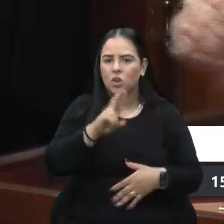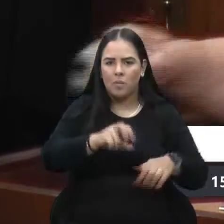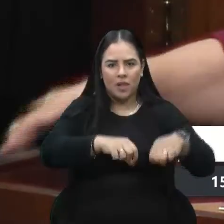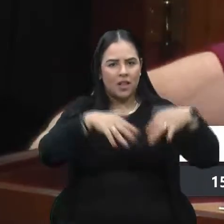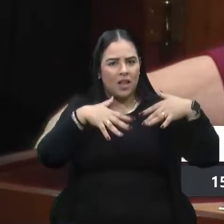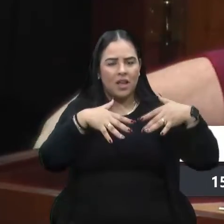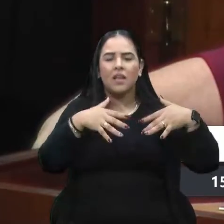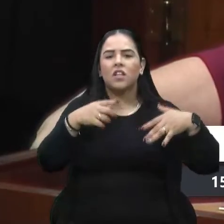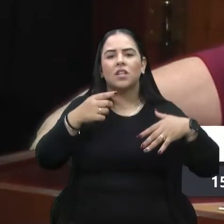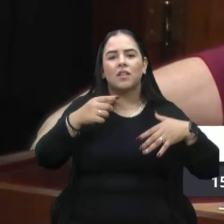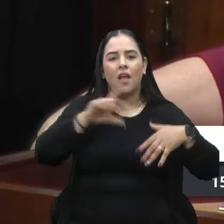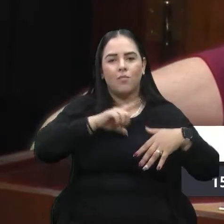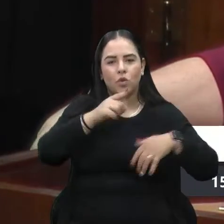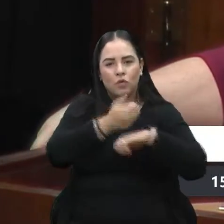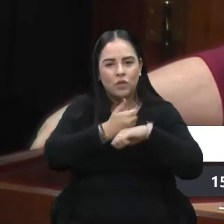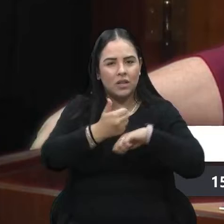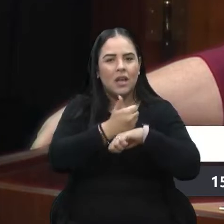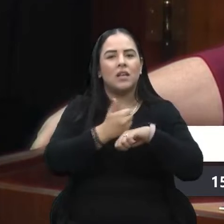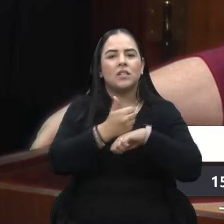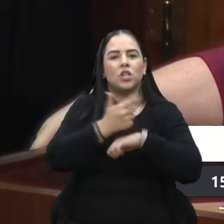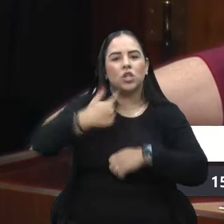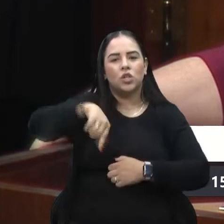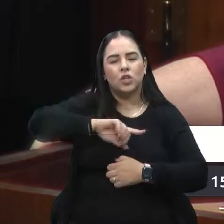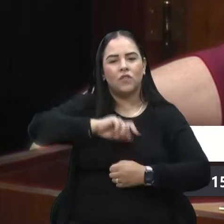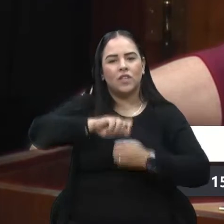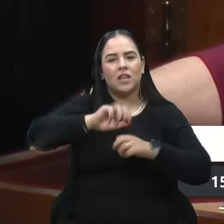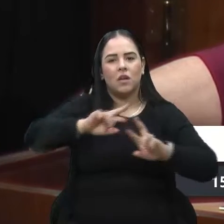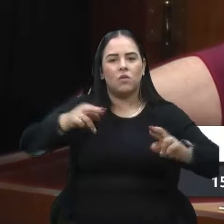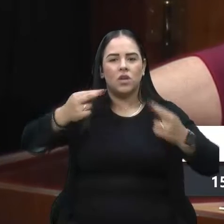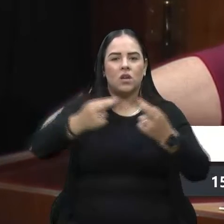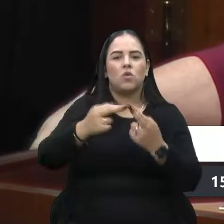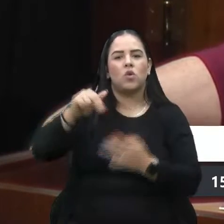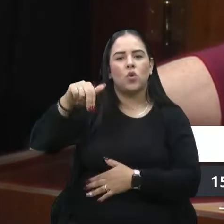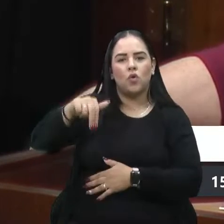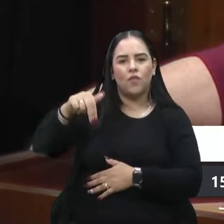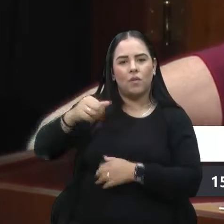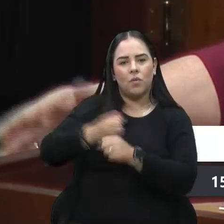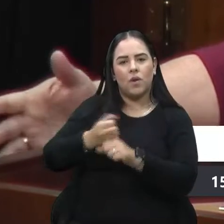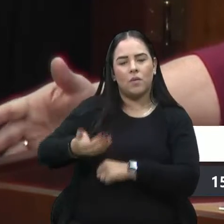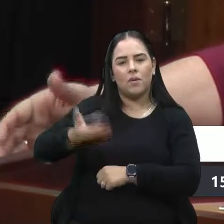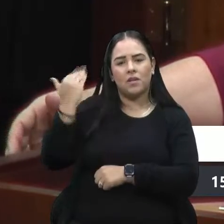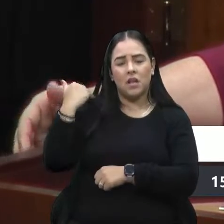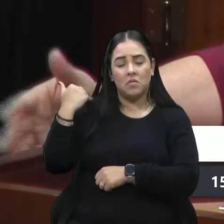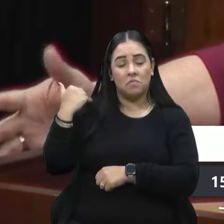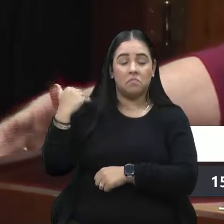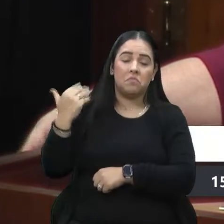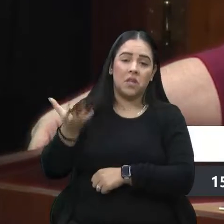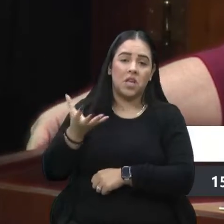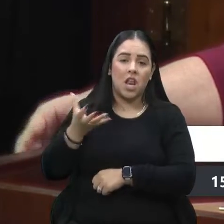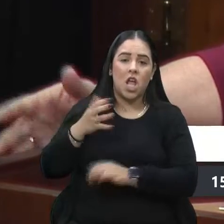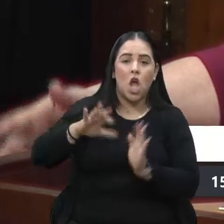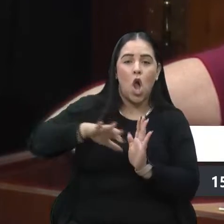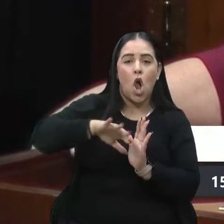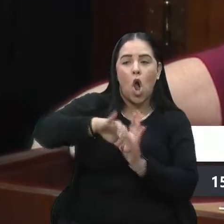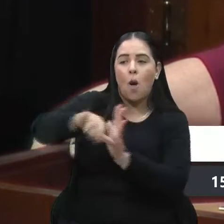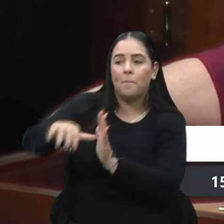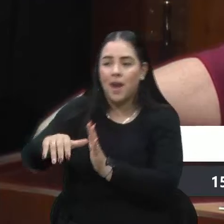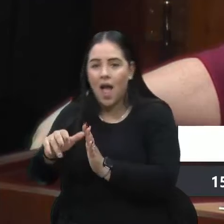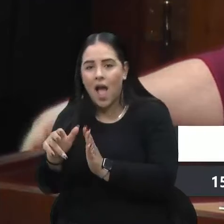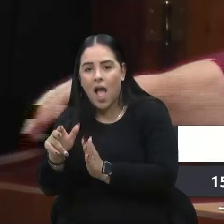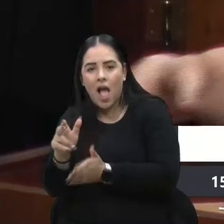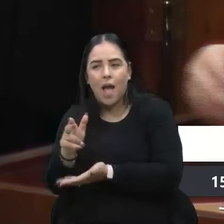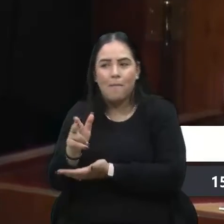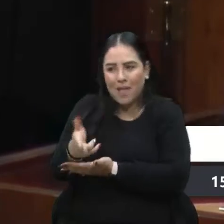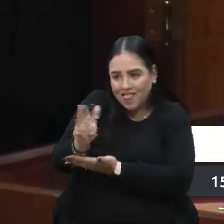fez, né, uma reunião em novembro do ano passado, que queira talvez, né, cometer um latrocínio, um homicídio,